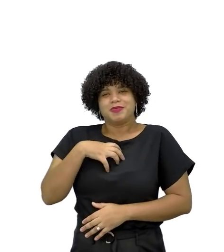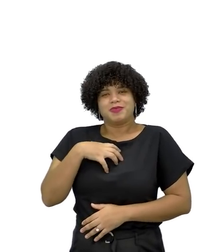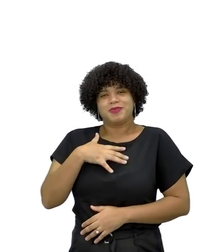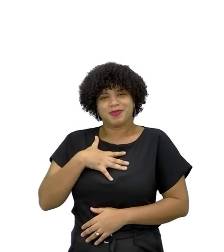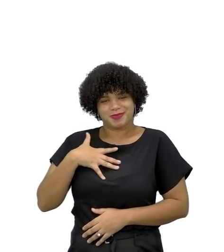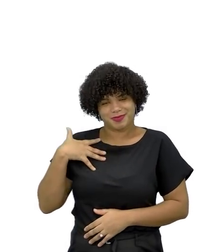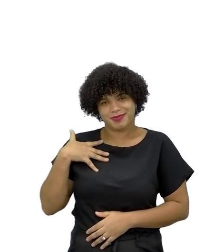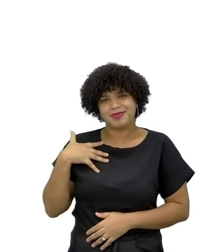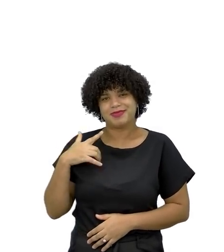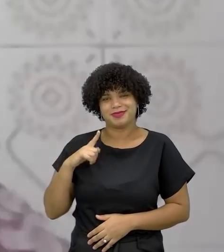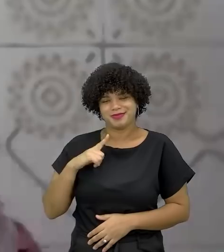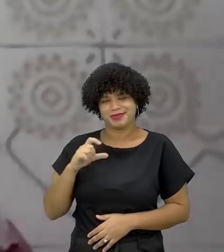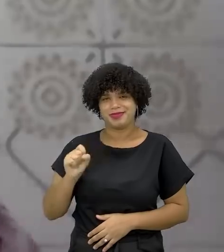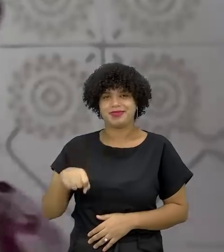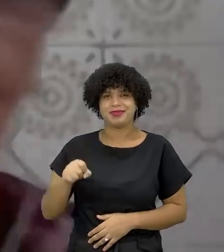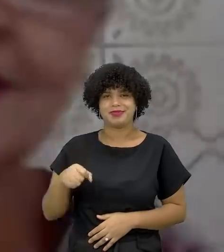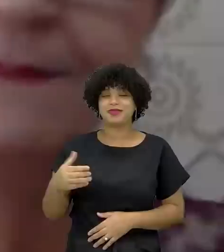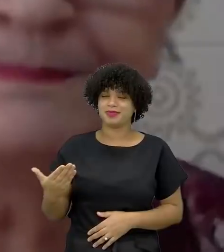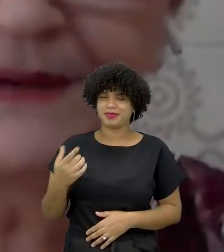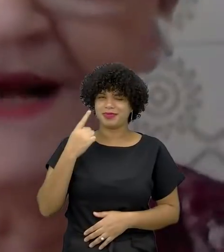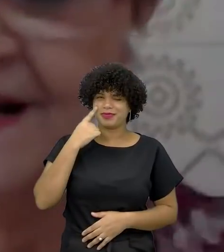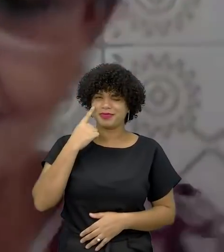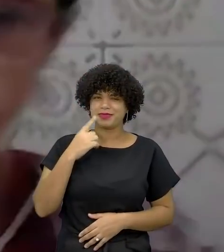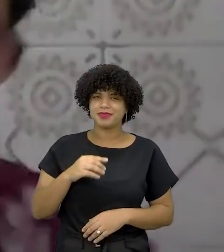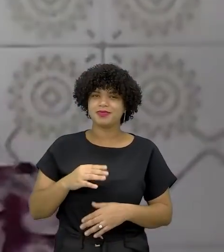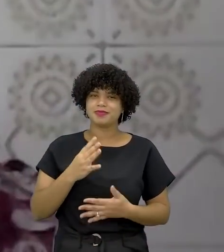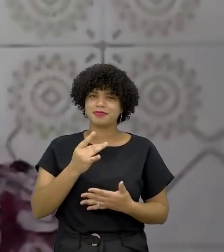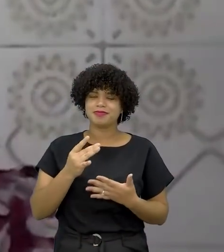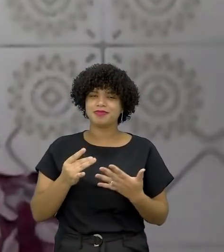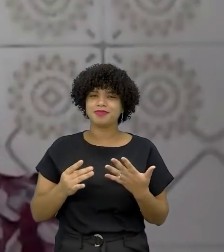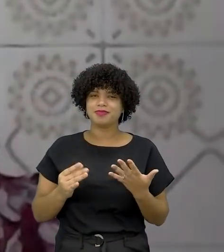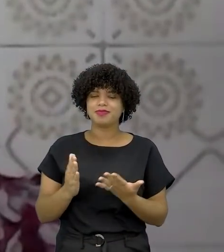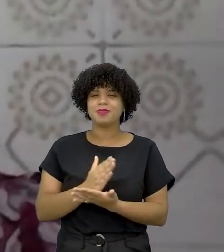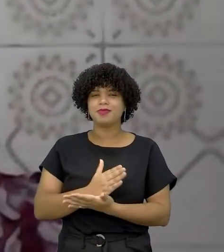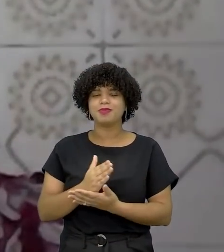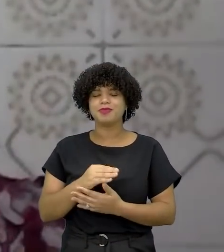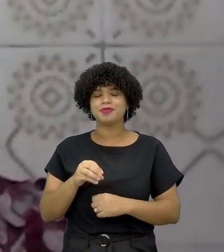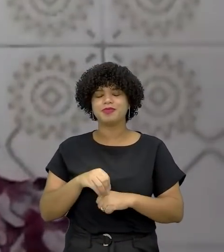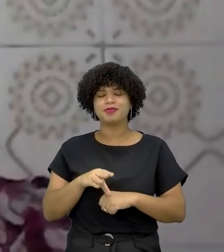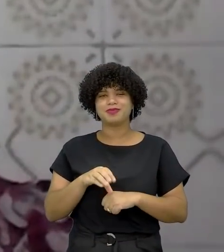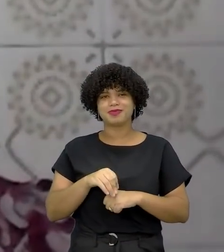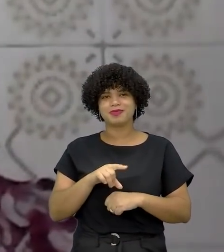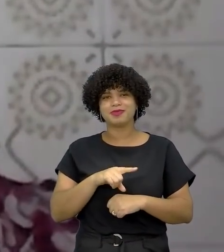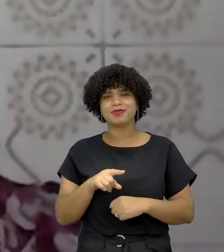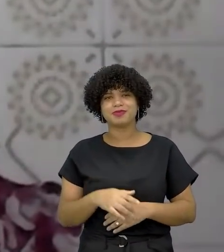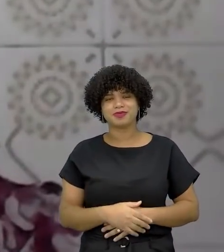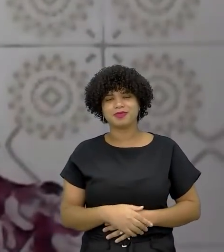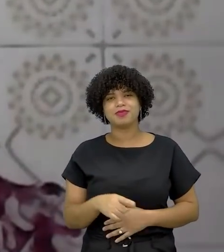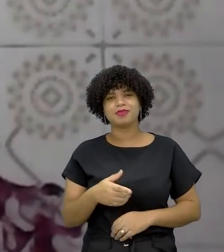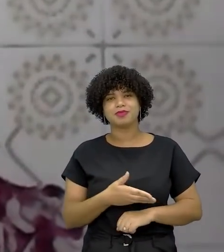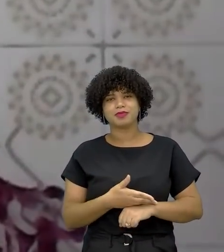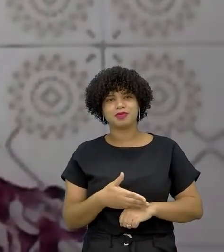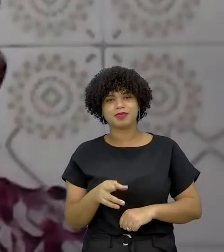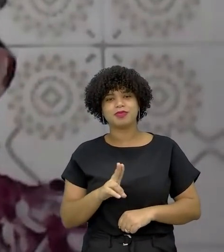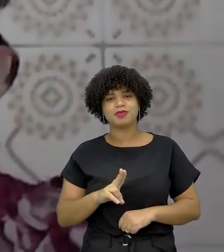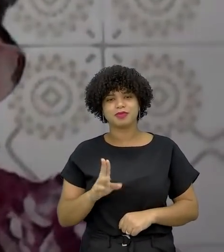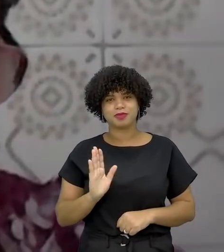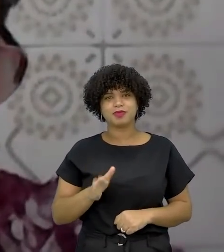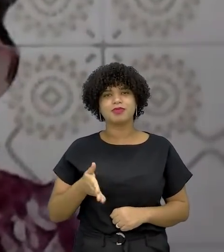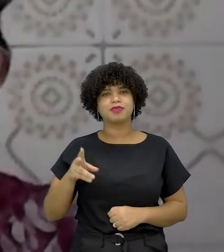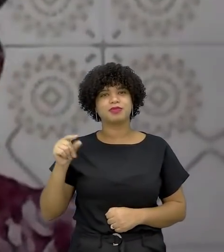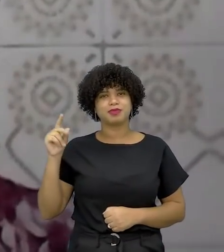gente traz um pouco de uma metodologia que, para muitos de vocês, né, vocês já utilizam essa